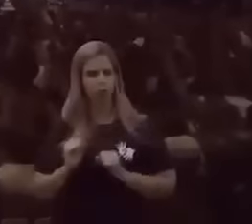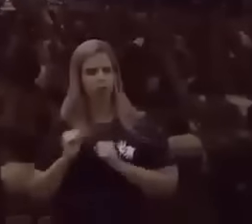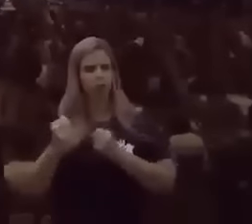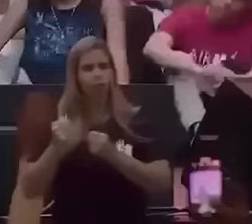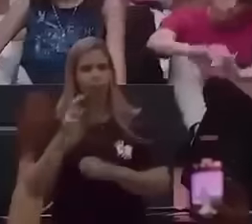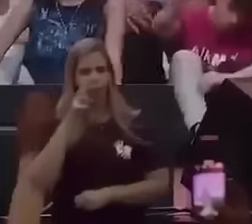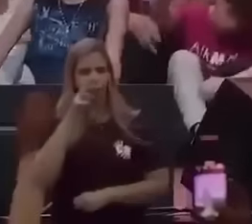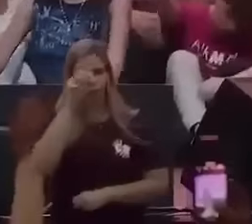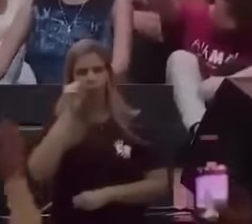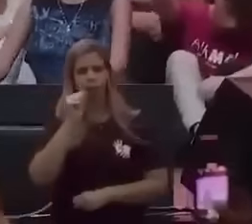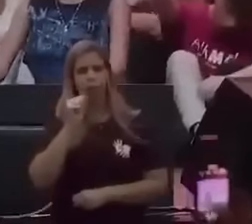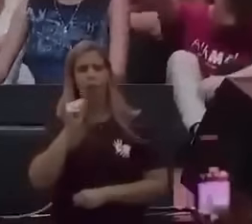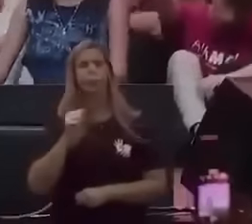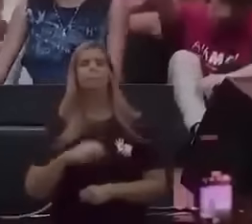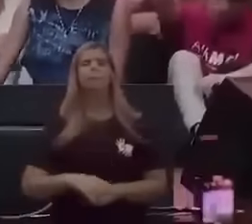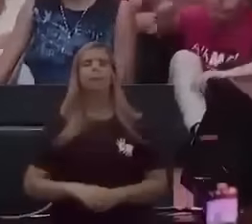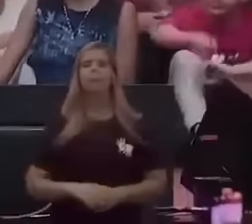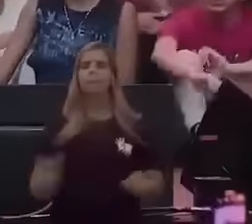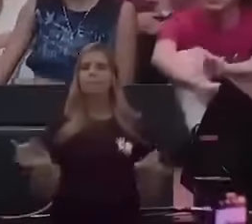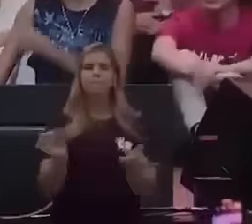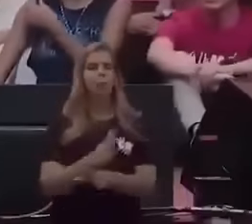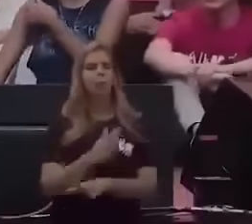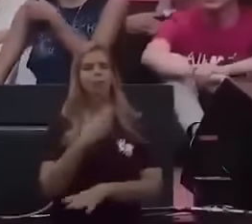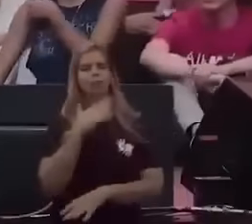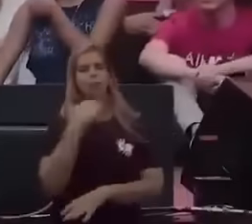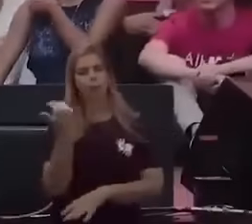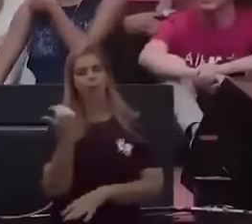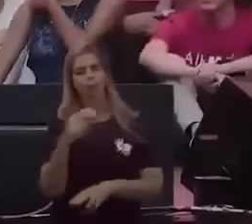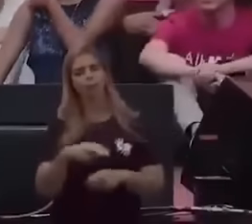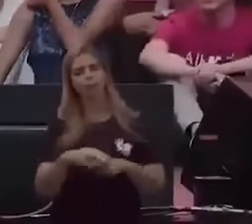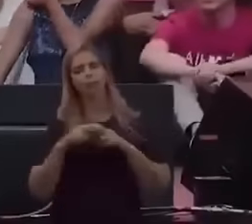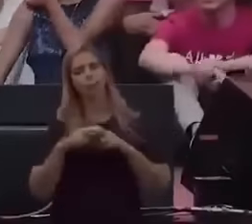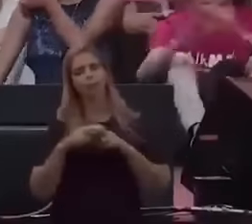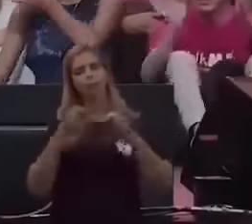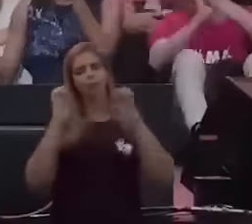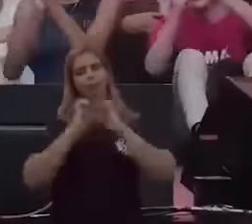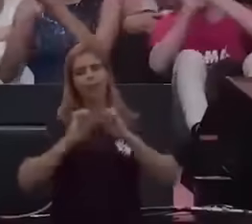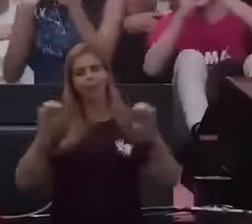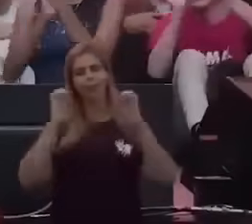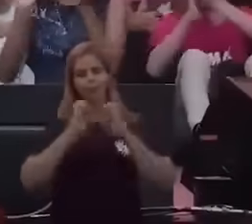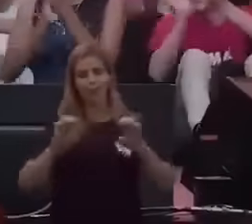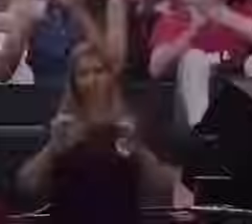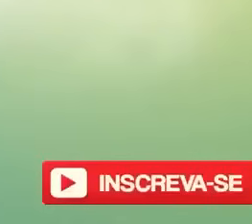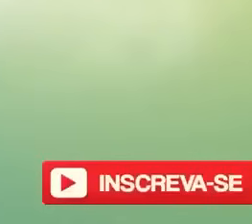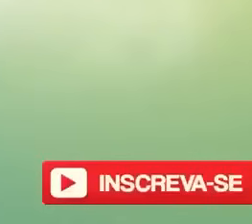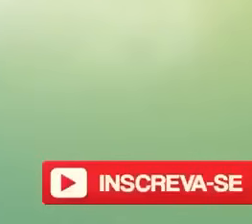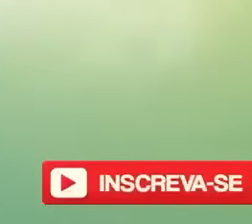por causa do Evangelho. Que Deus abençoe esta amada igreja. Amém.